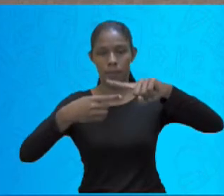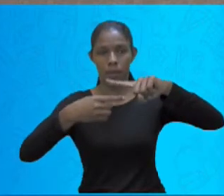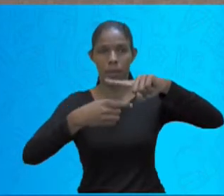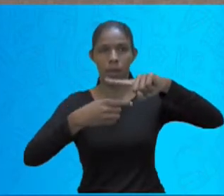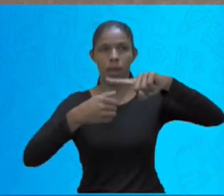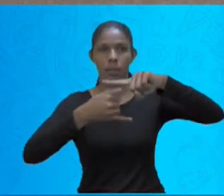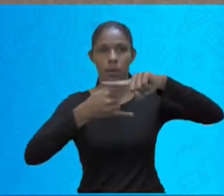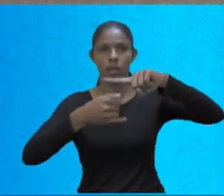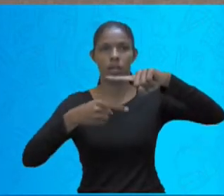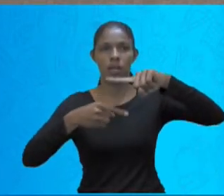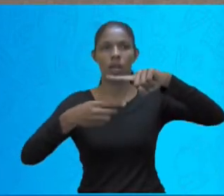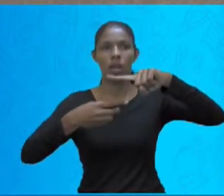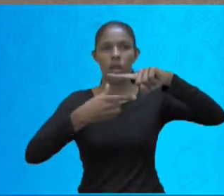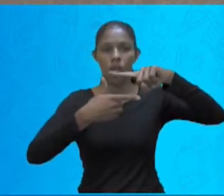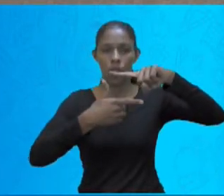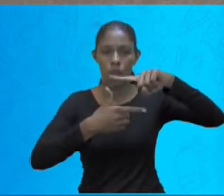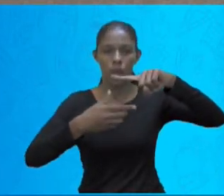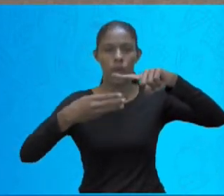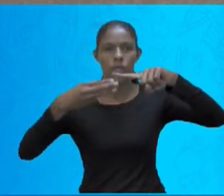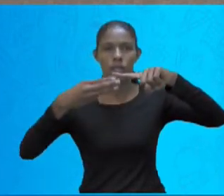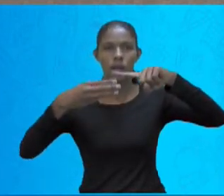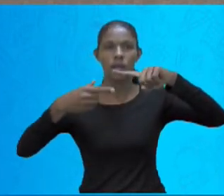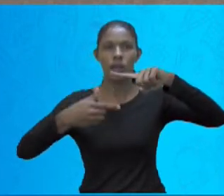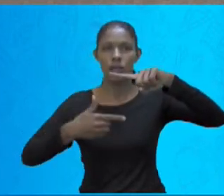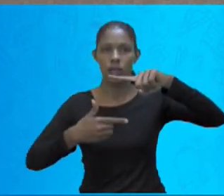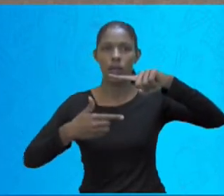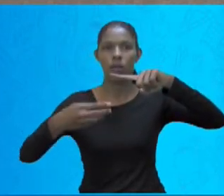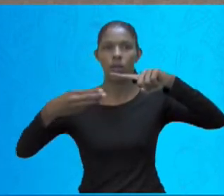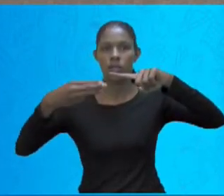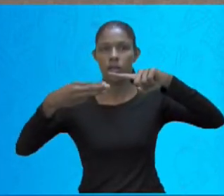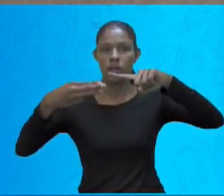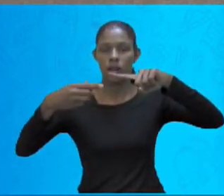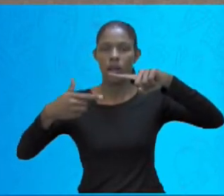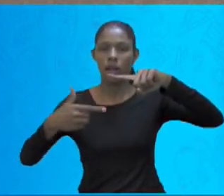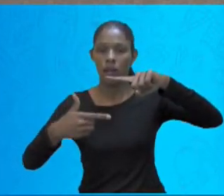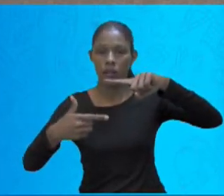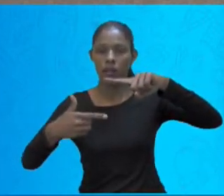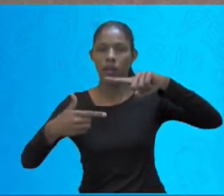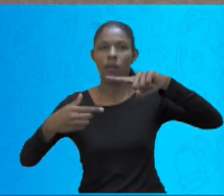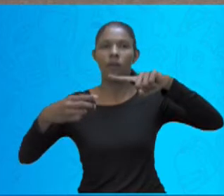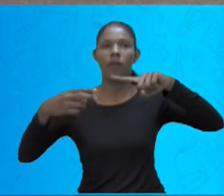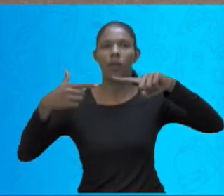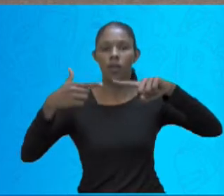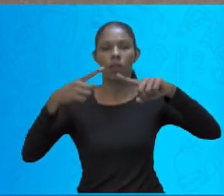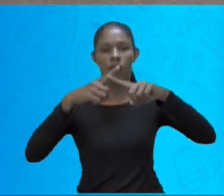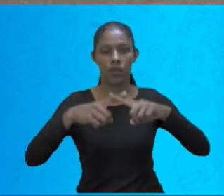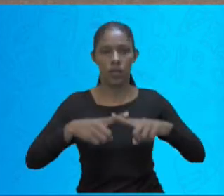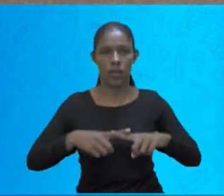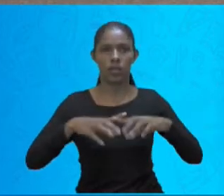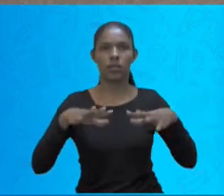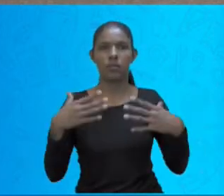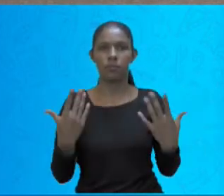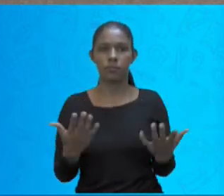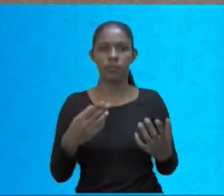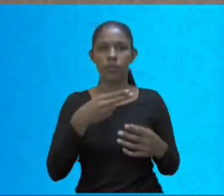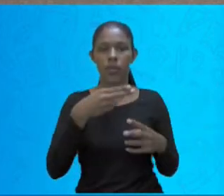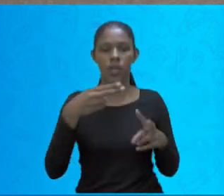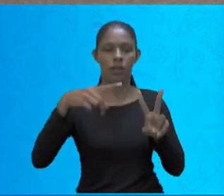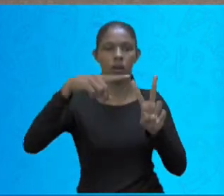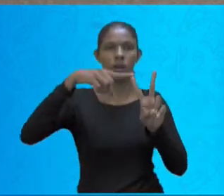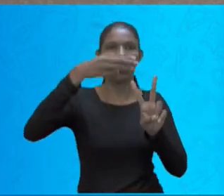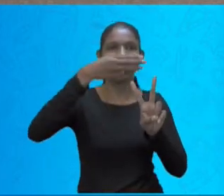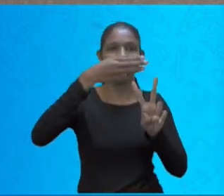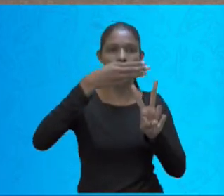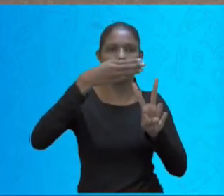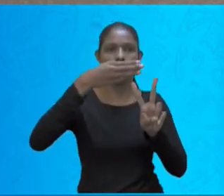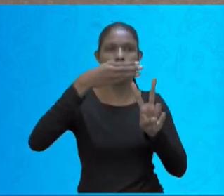do denominador. Raiz cúbica, 2 elevado ao cubo vezes 2